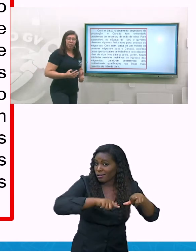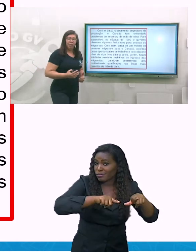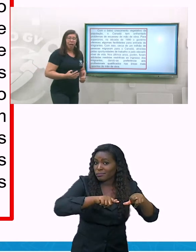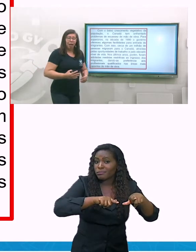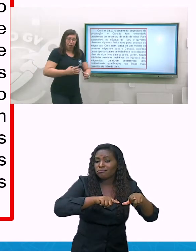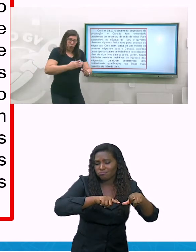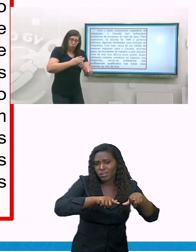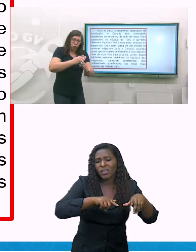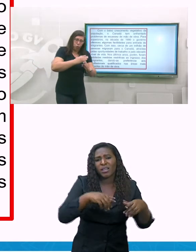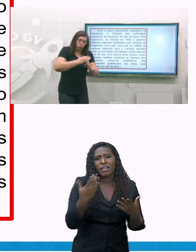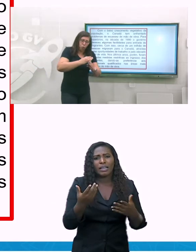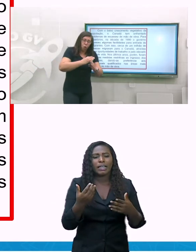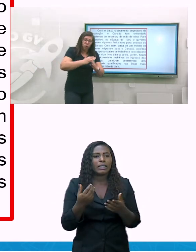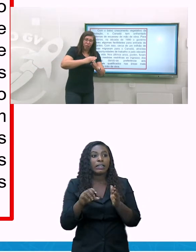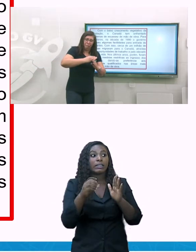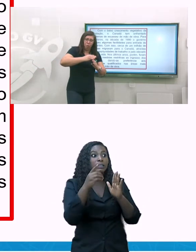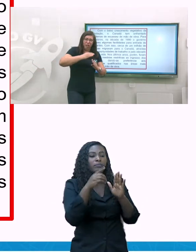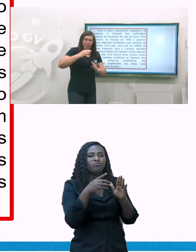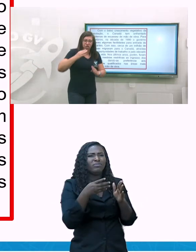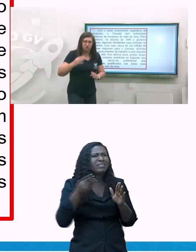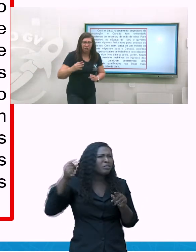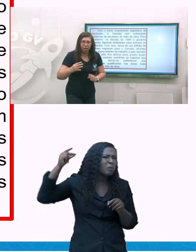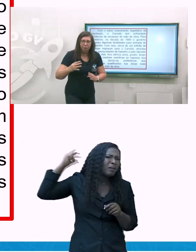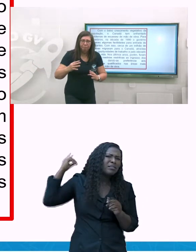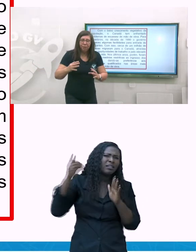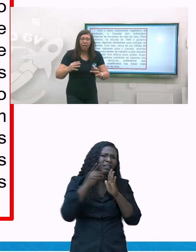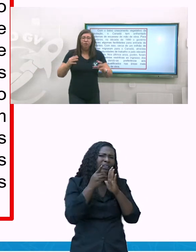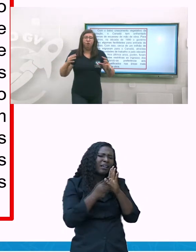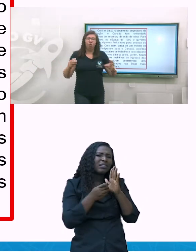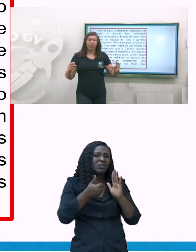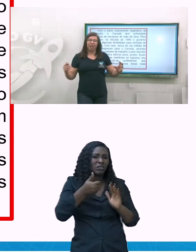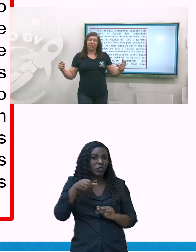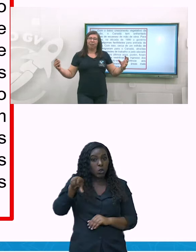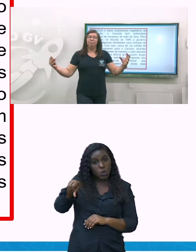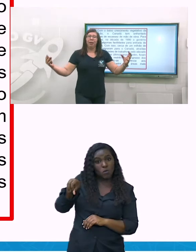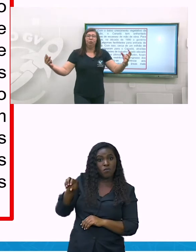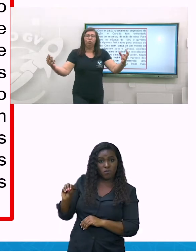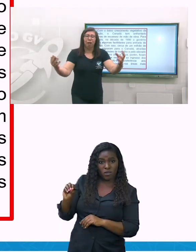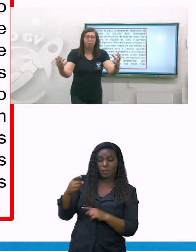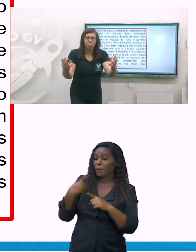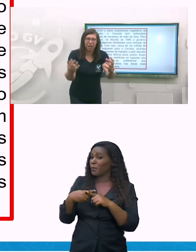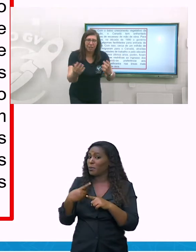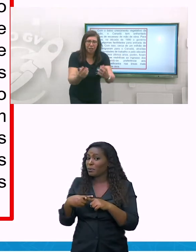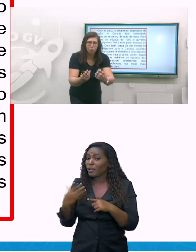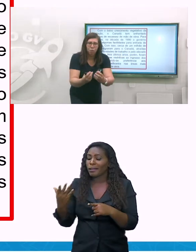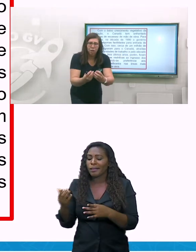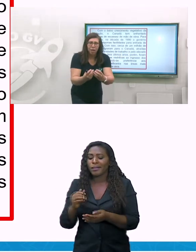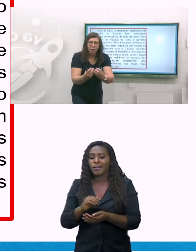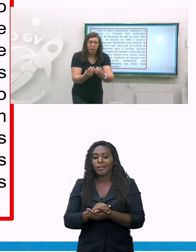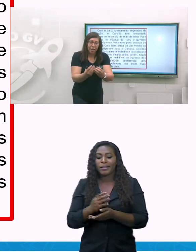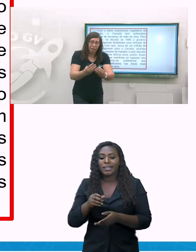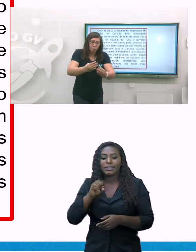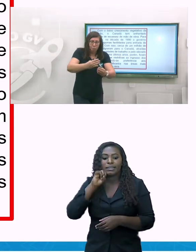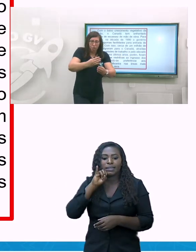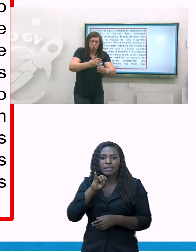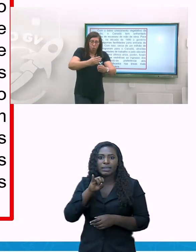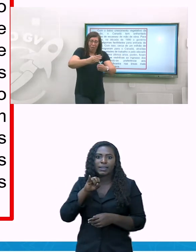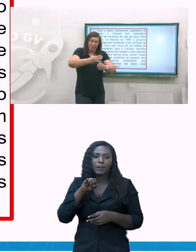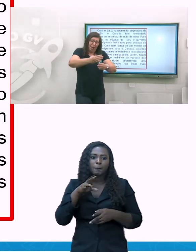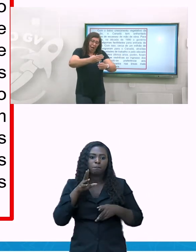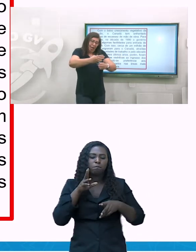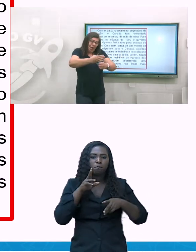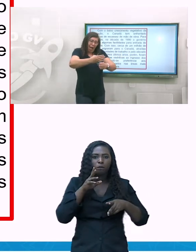quê? Toda política que envolve crescimento da população, ela não